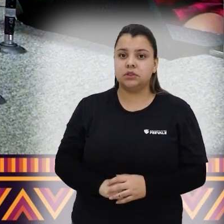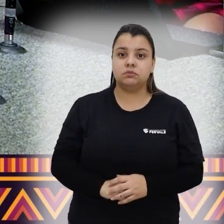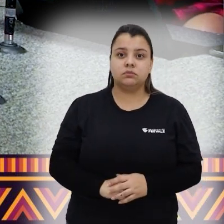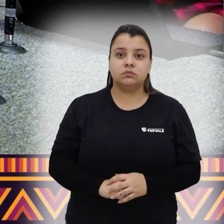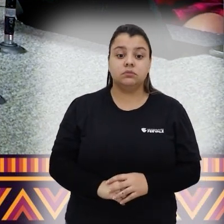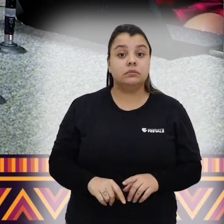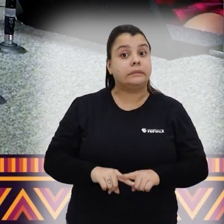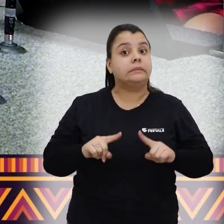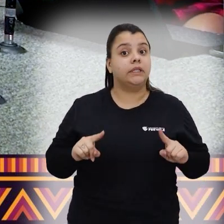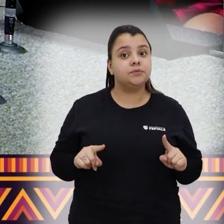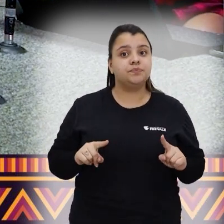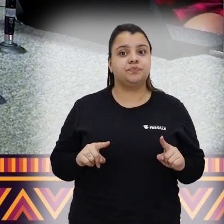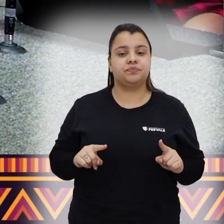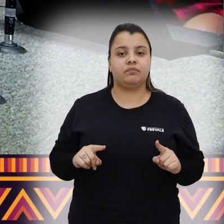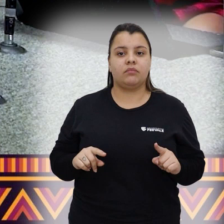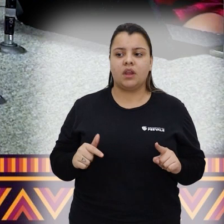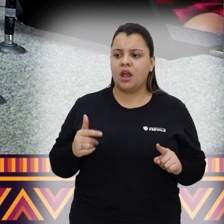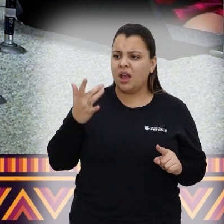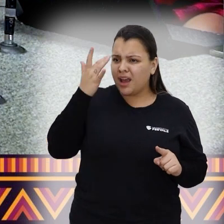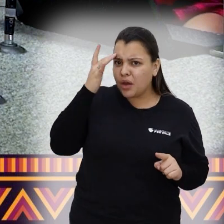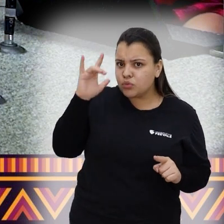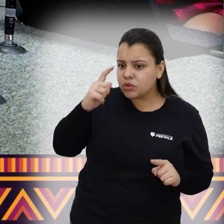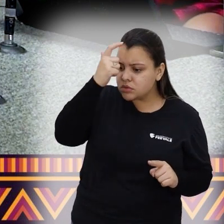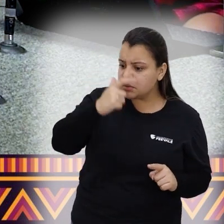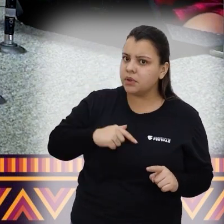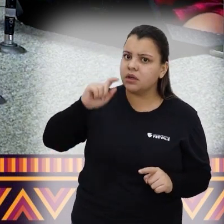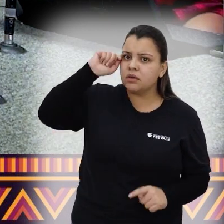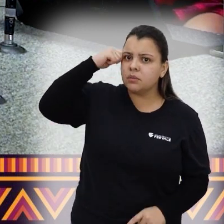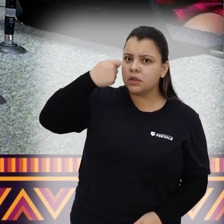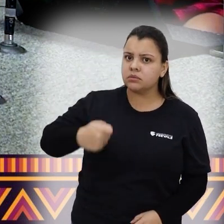mas eu não sabia que eu era preto.